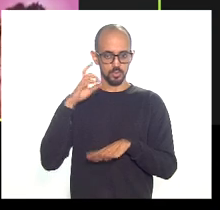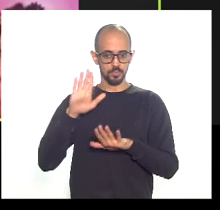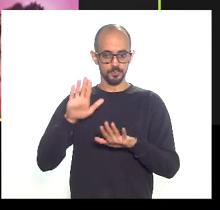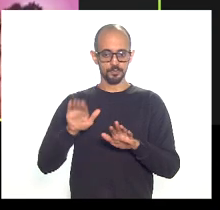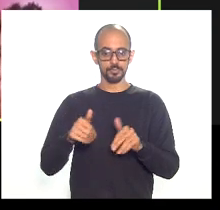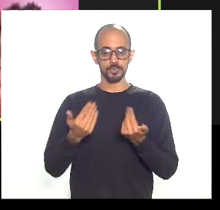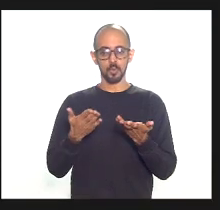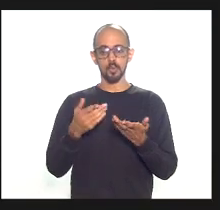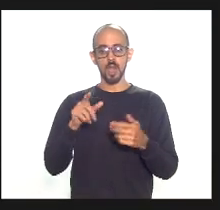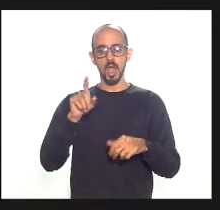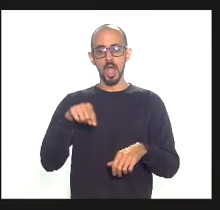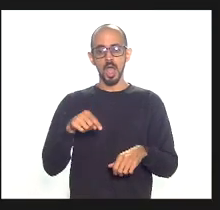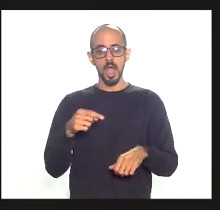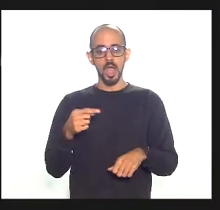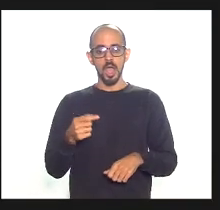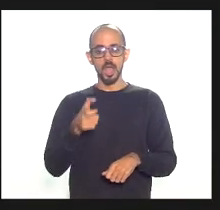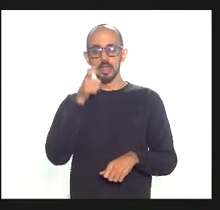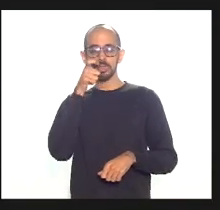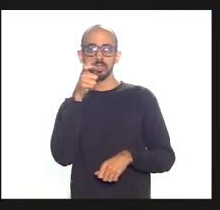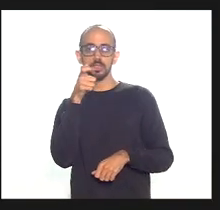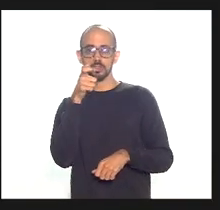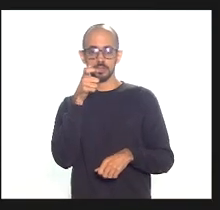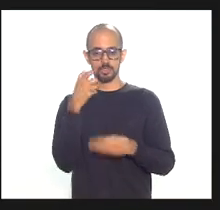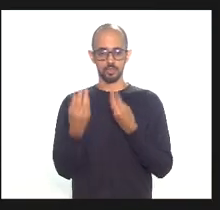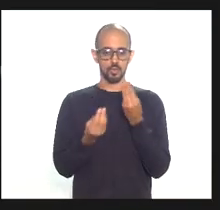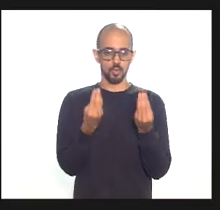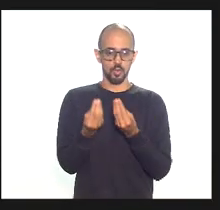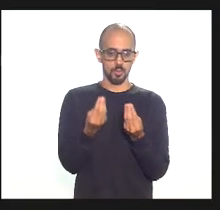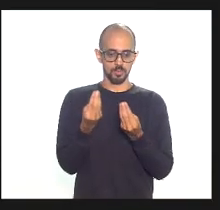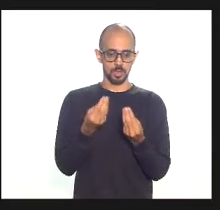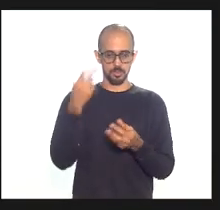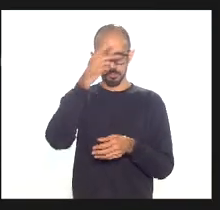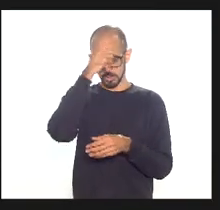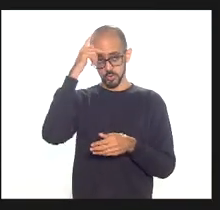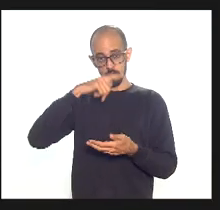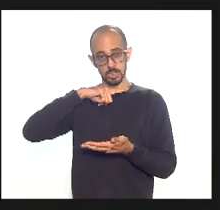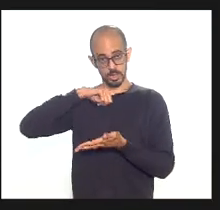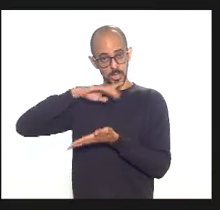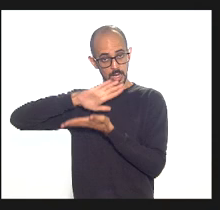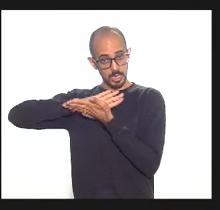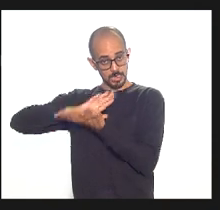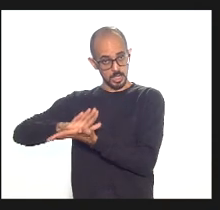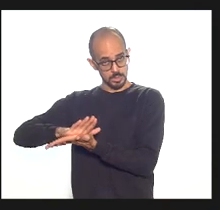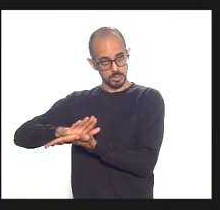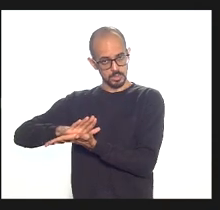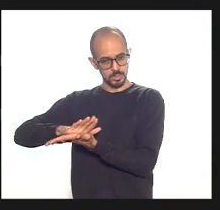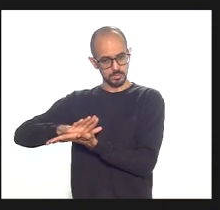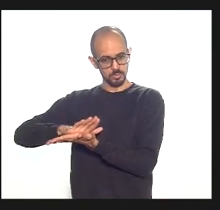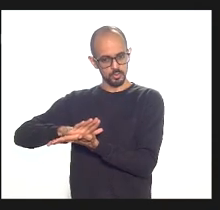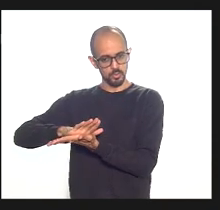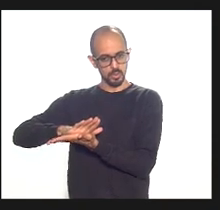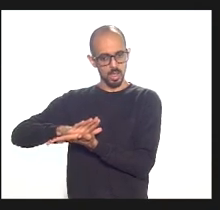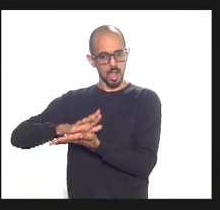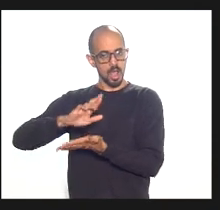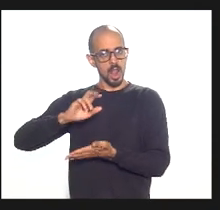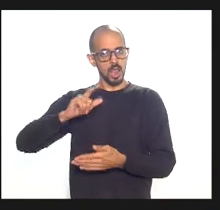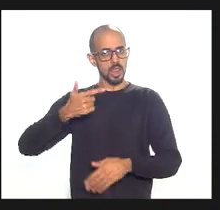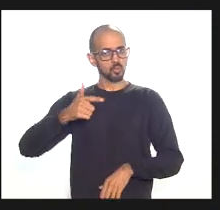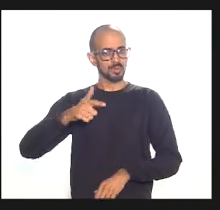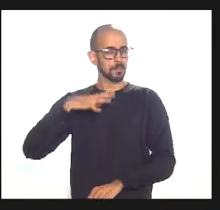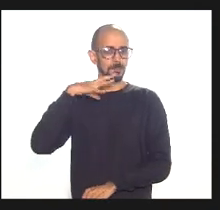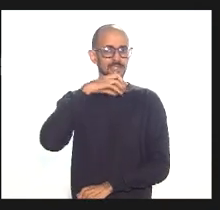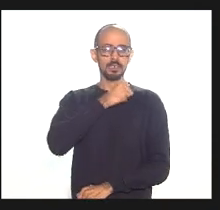como a pessoa que tem esse racismo, né, ela não percebe